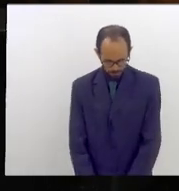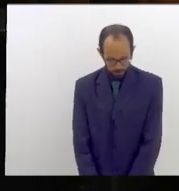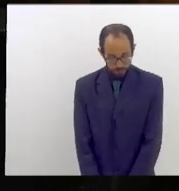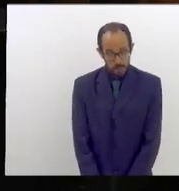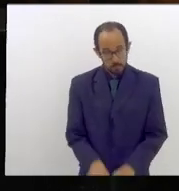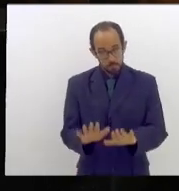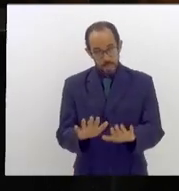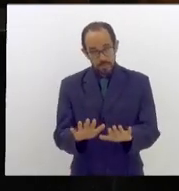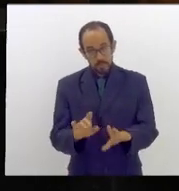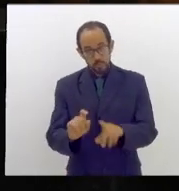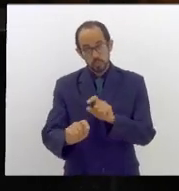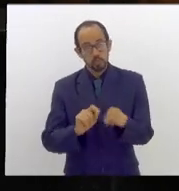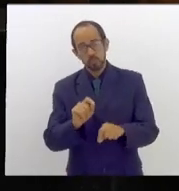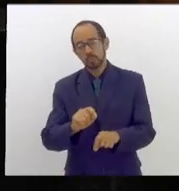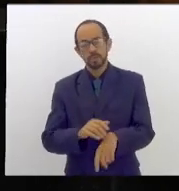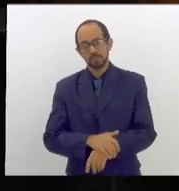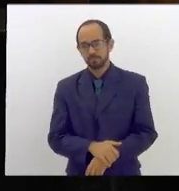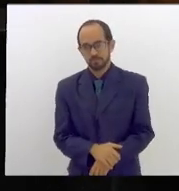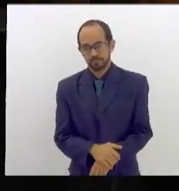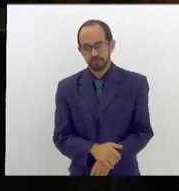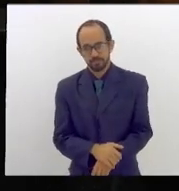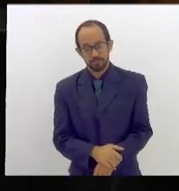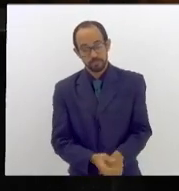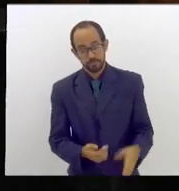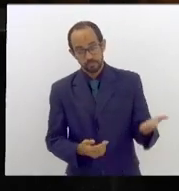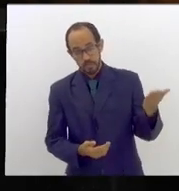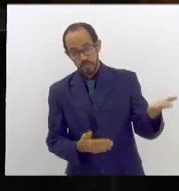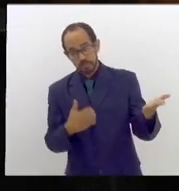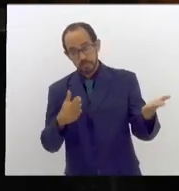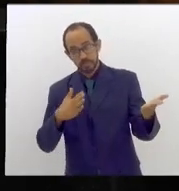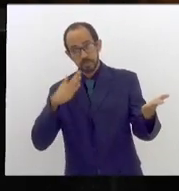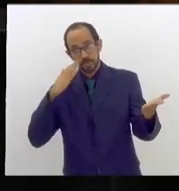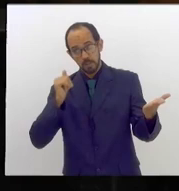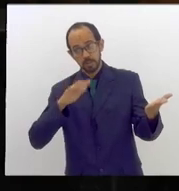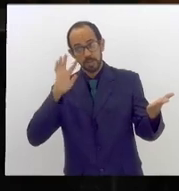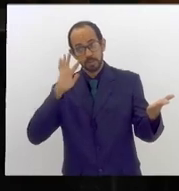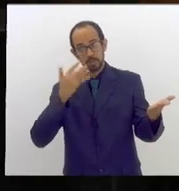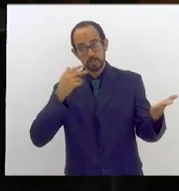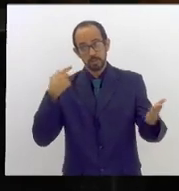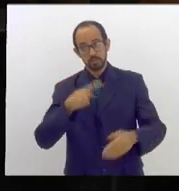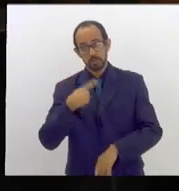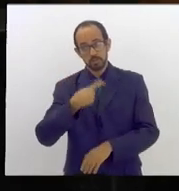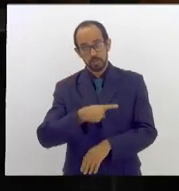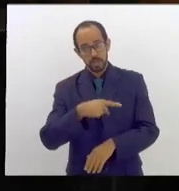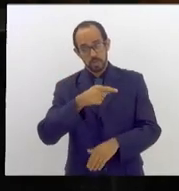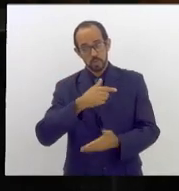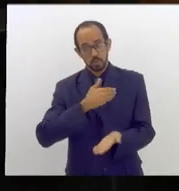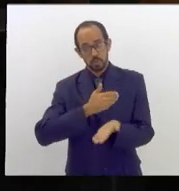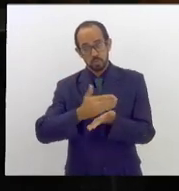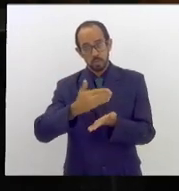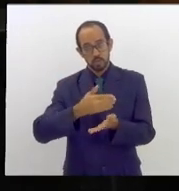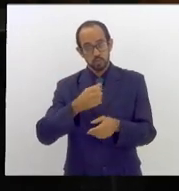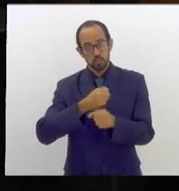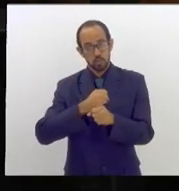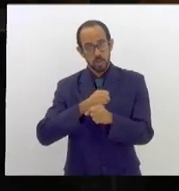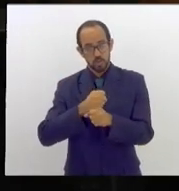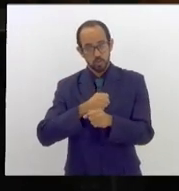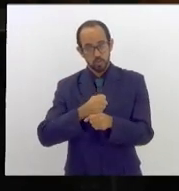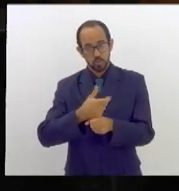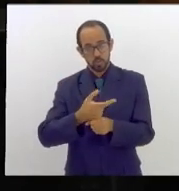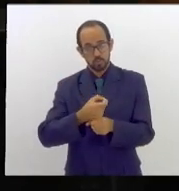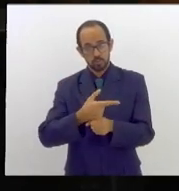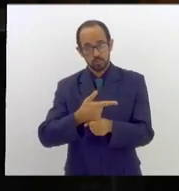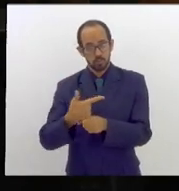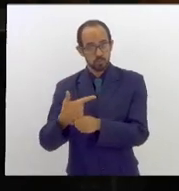mas sabedoria ele que a decisão dele em início de ano de 22